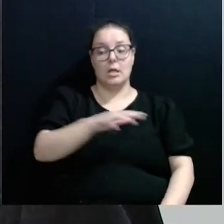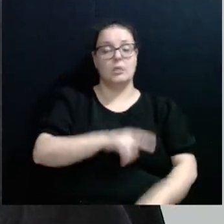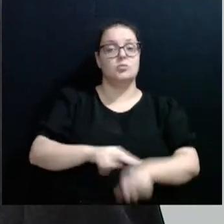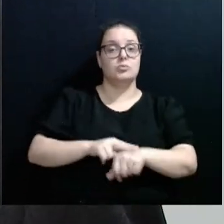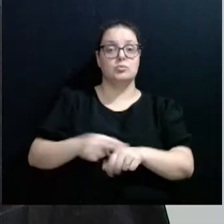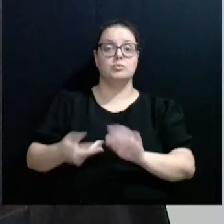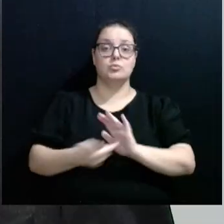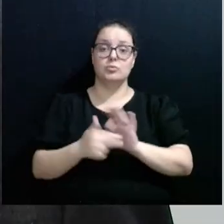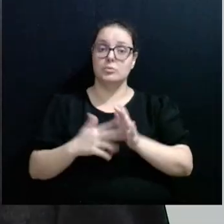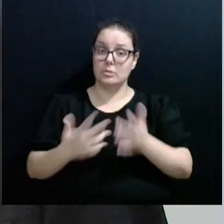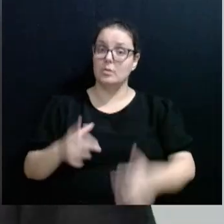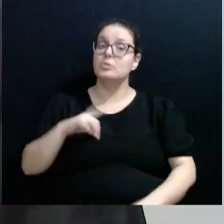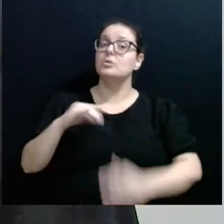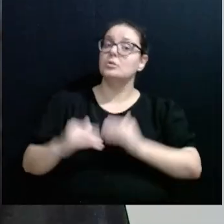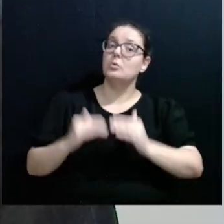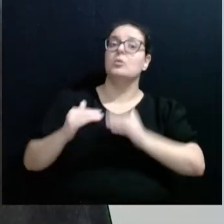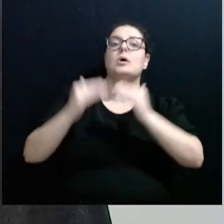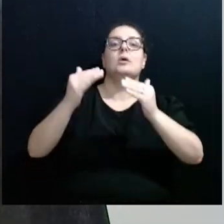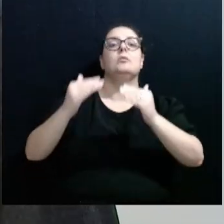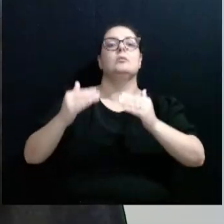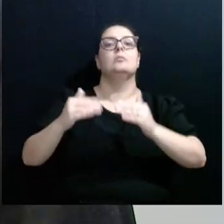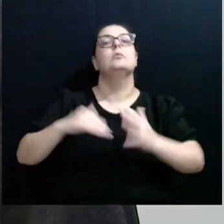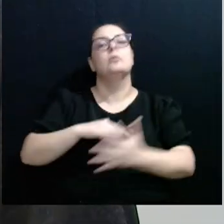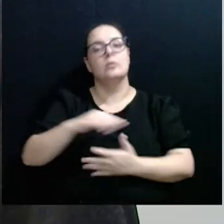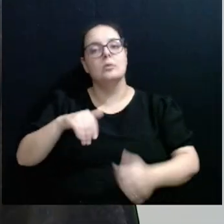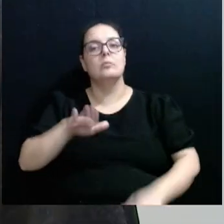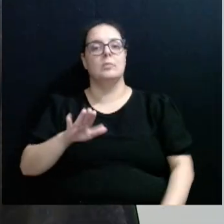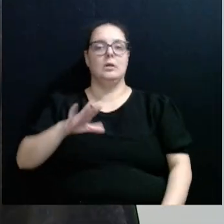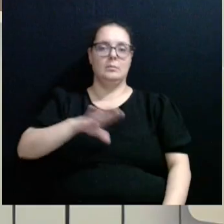ter um desenvolvimento mais sustentável para a cidade.